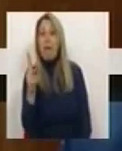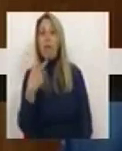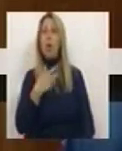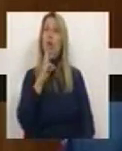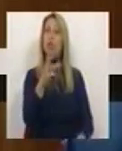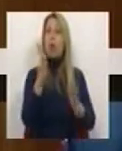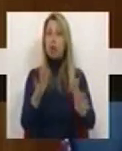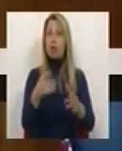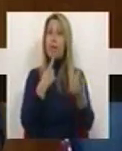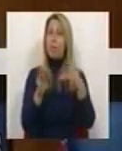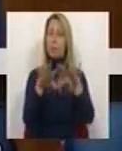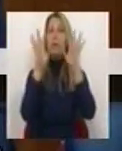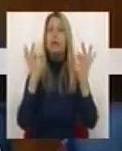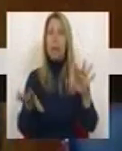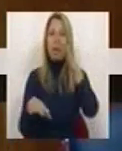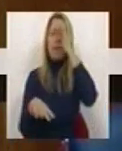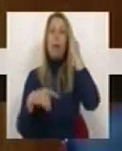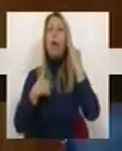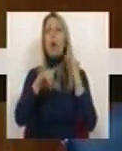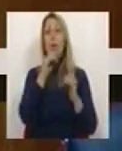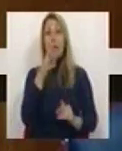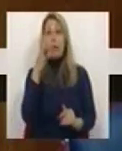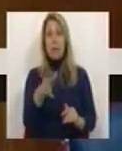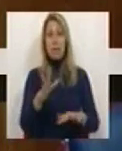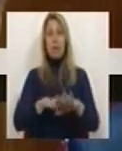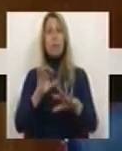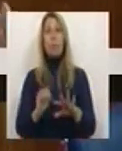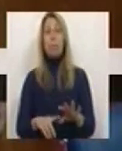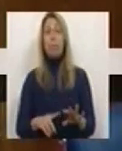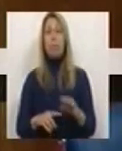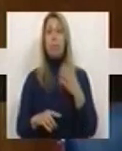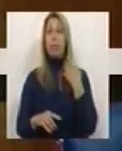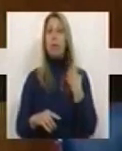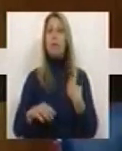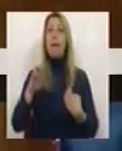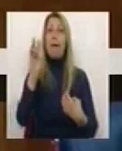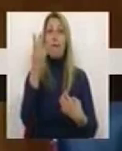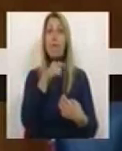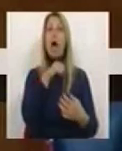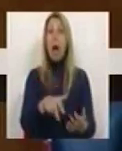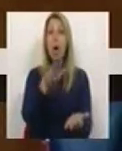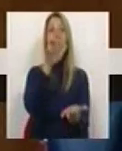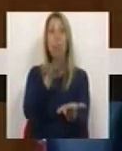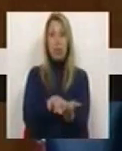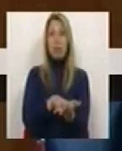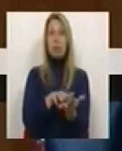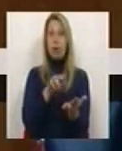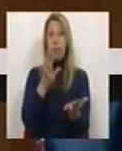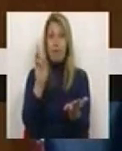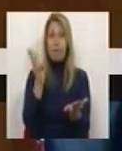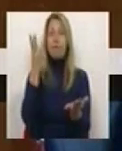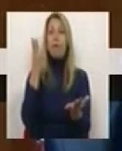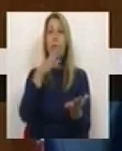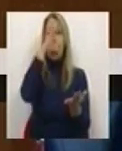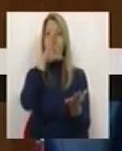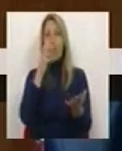questão. Tive na altura a oportunidade de dizer que relativamente às 3 concessões o Governo tinha apreciado